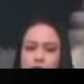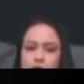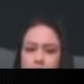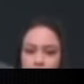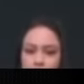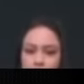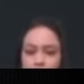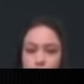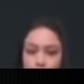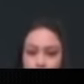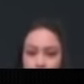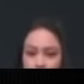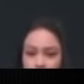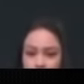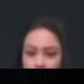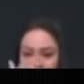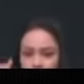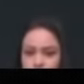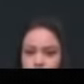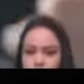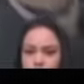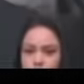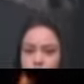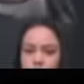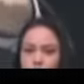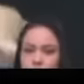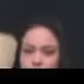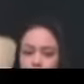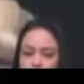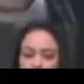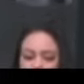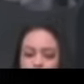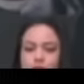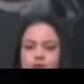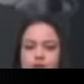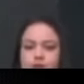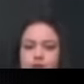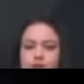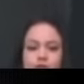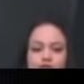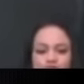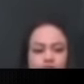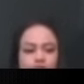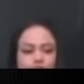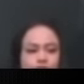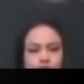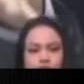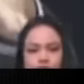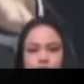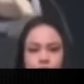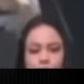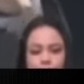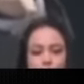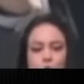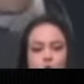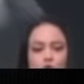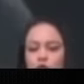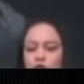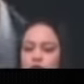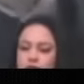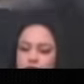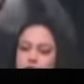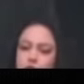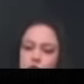tem. Quando nós interpretamos norma processual, é um balanceamento entre segurança jurídica e o coeficiente